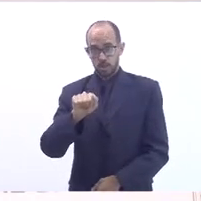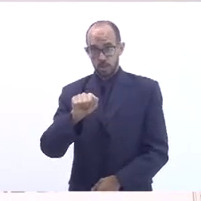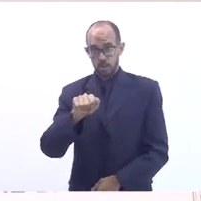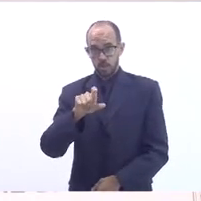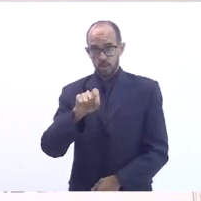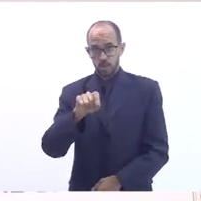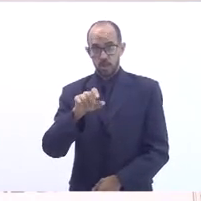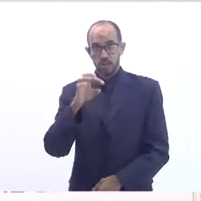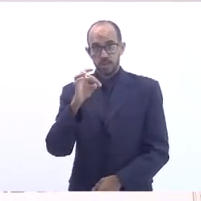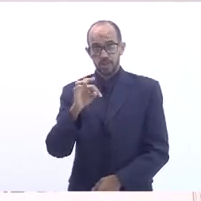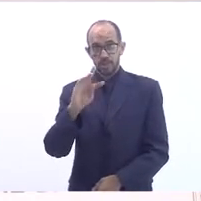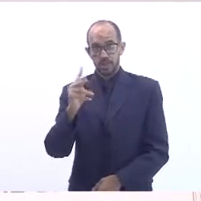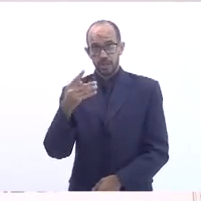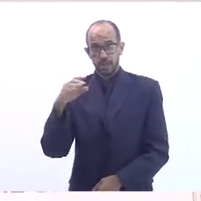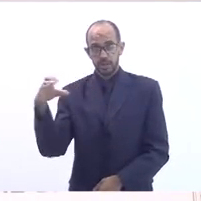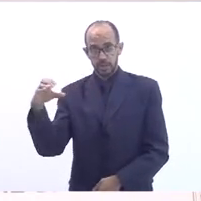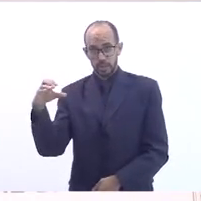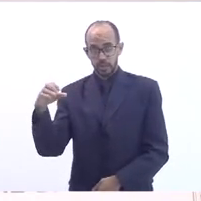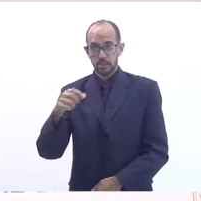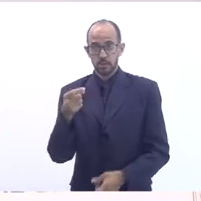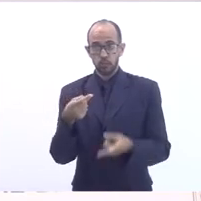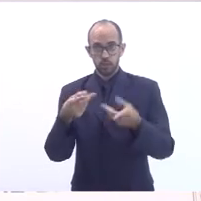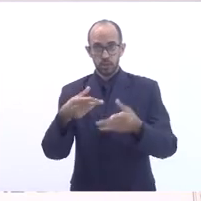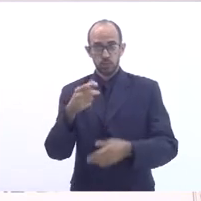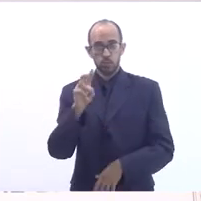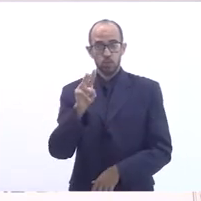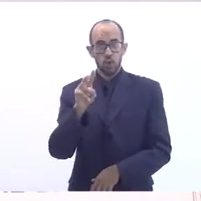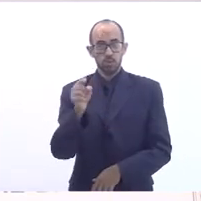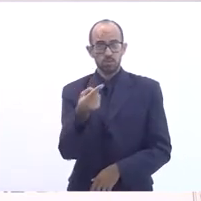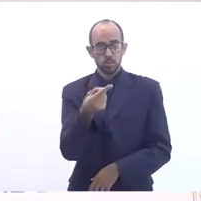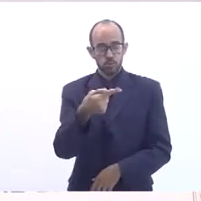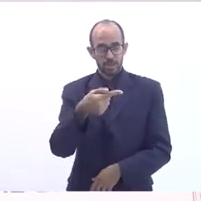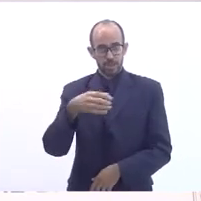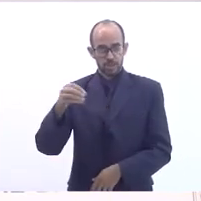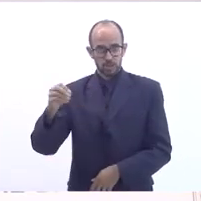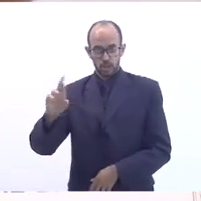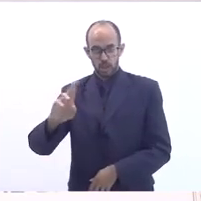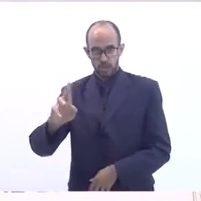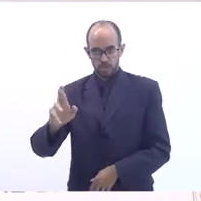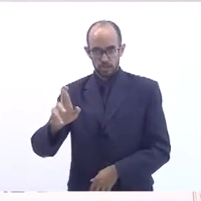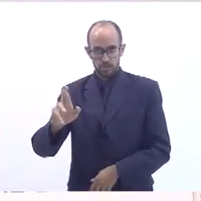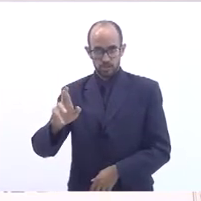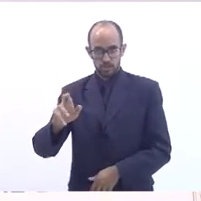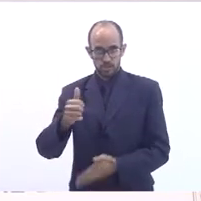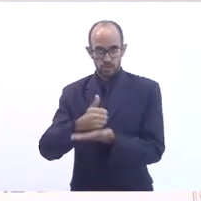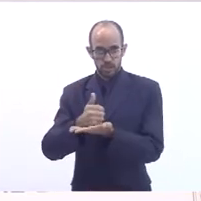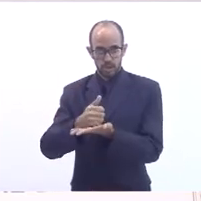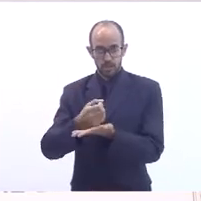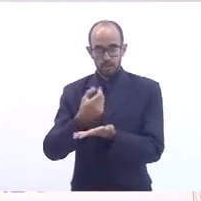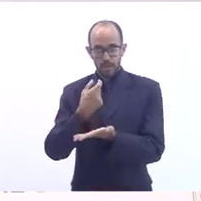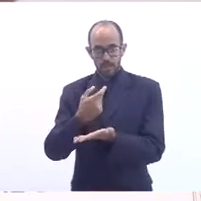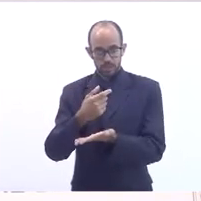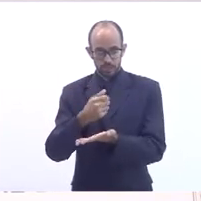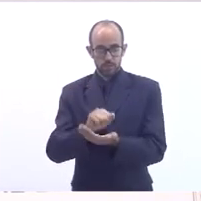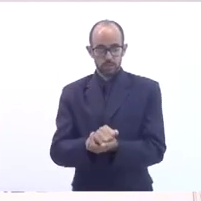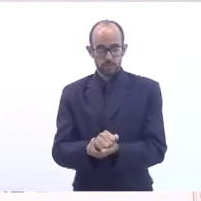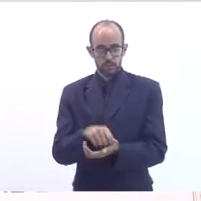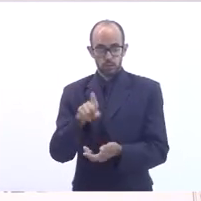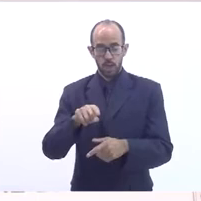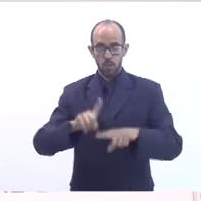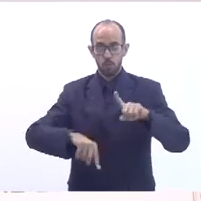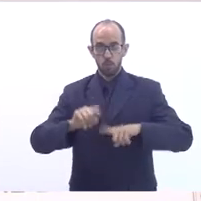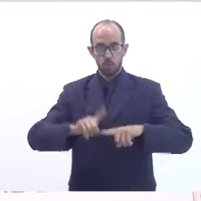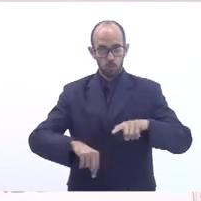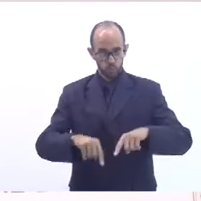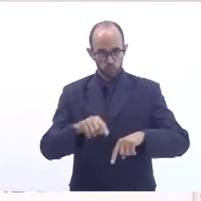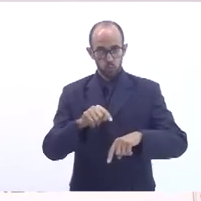e eles estão vendendo isso a 2.700 gás na farmácia pode ser o seguinte Isso é isso é um produto